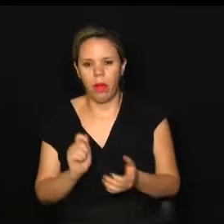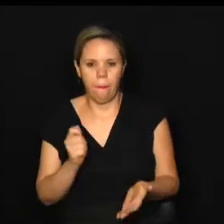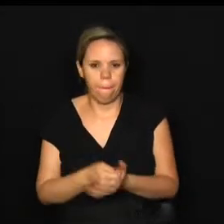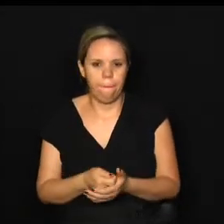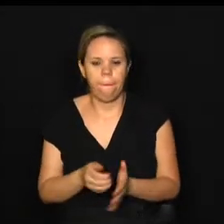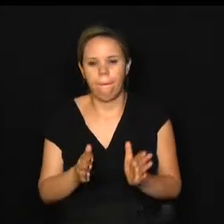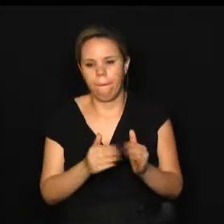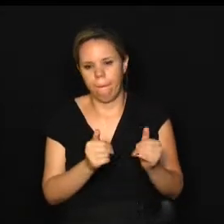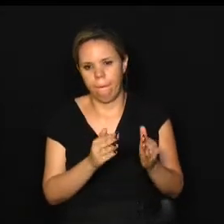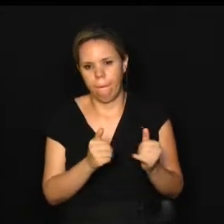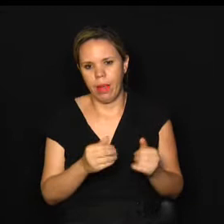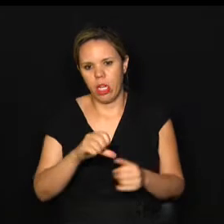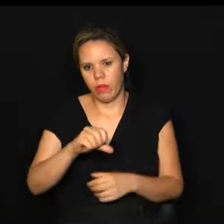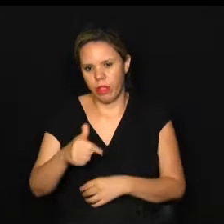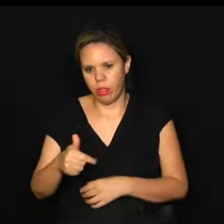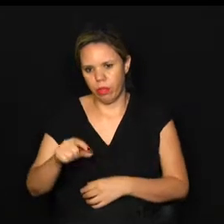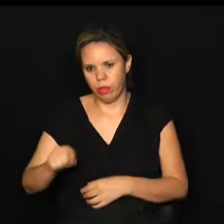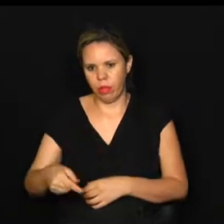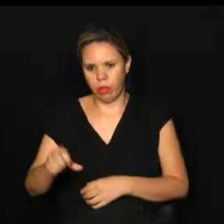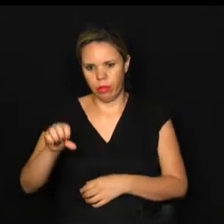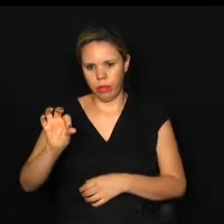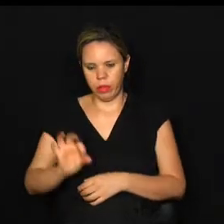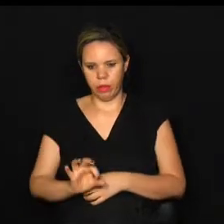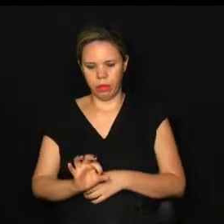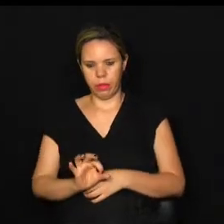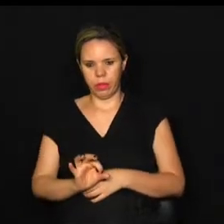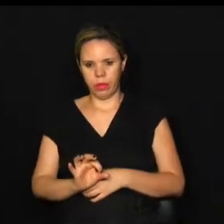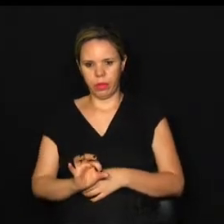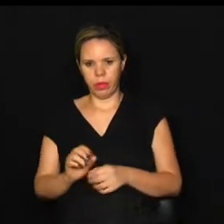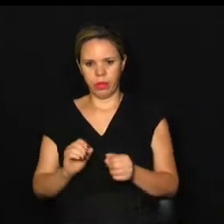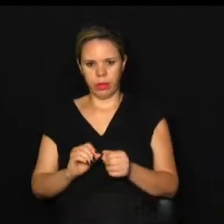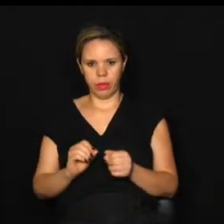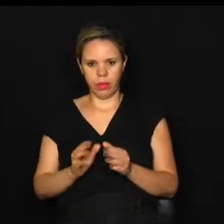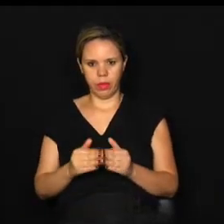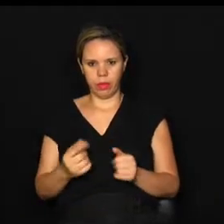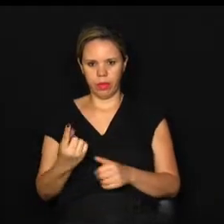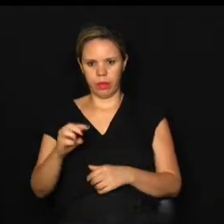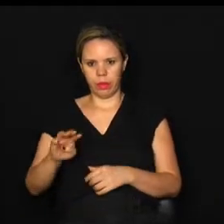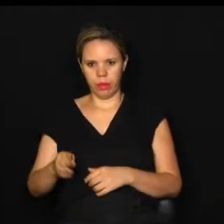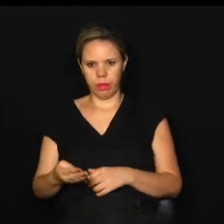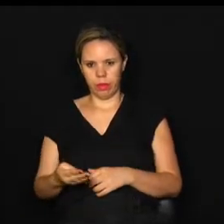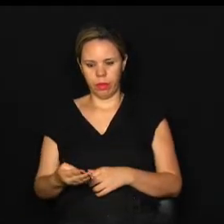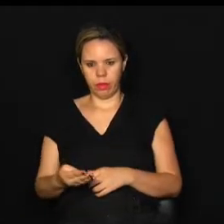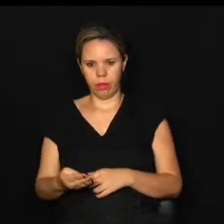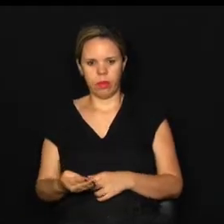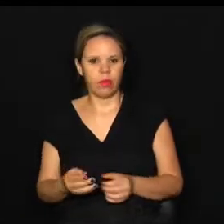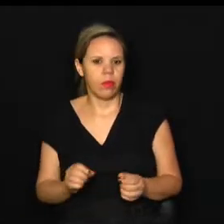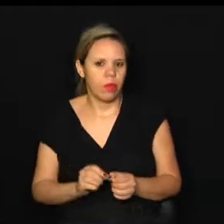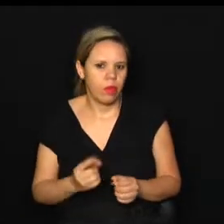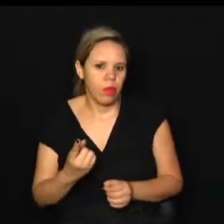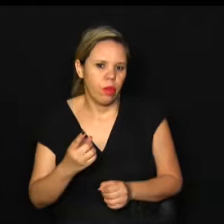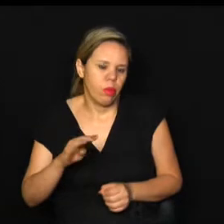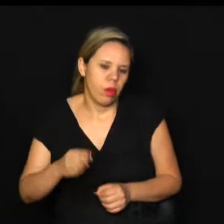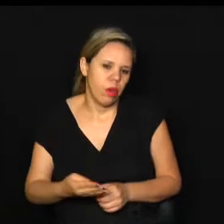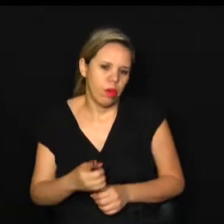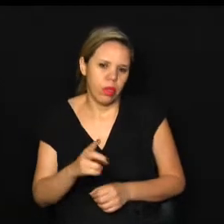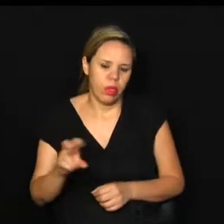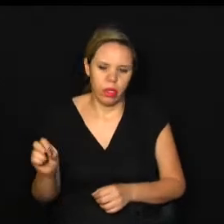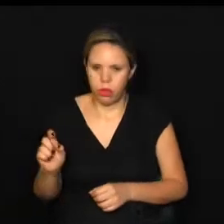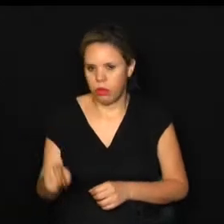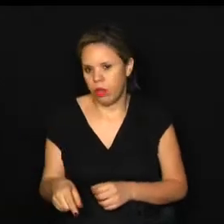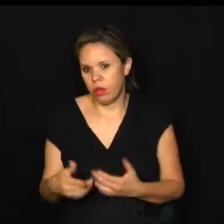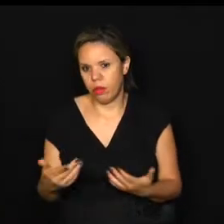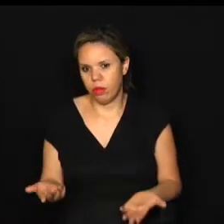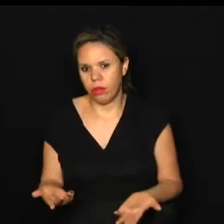empréstimo realizou 92,9%, foram arrecadados 1 milhão e 400 mil para uma previsão orçamentária de 1 milhão e 500 mil. E transferência